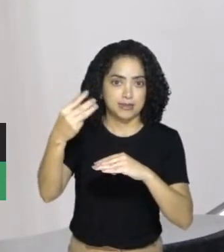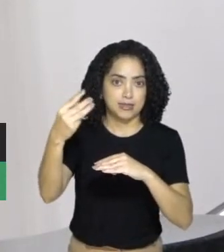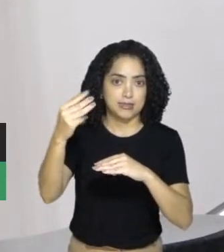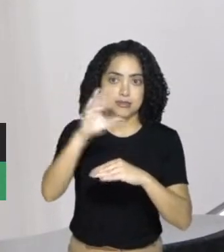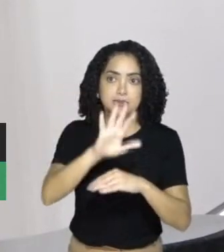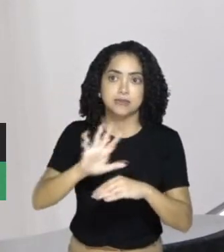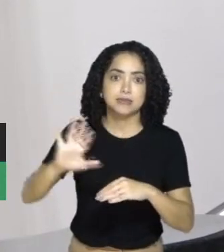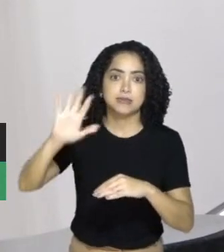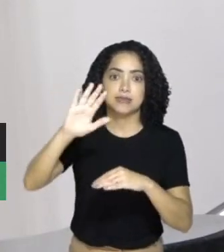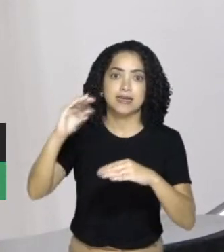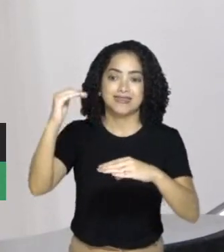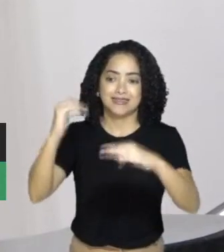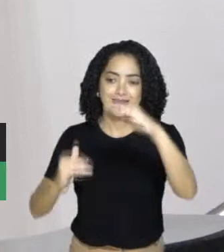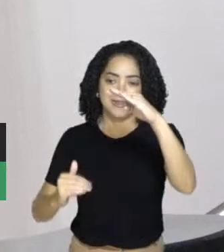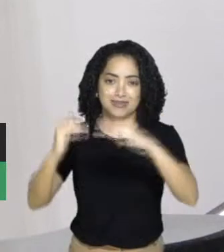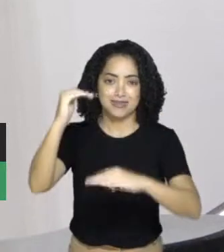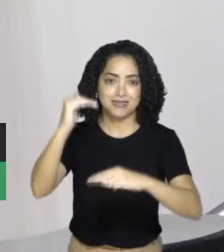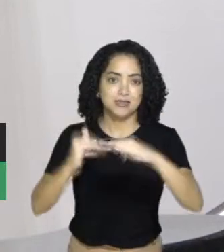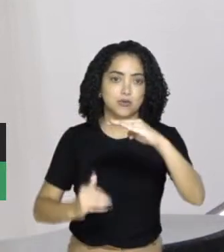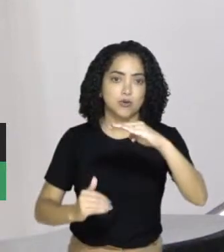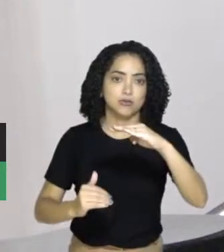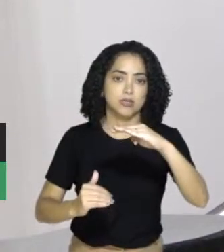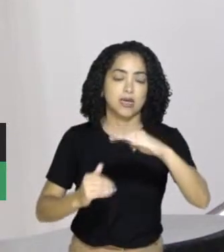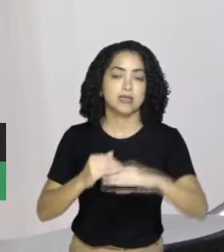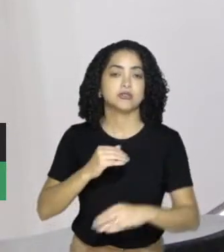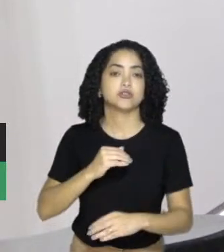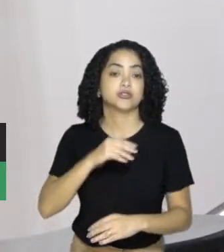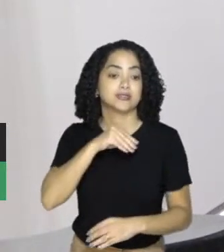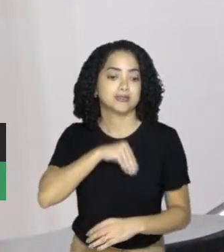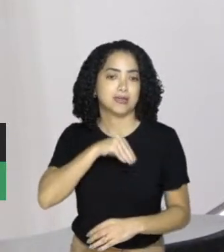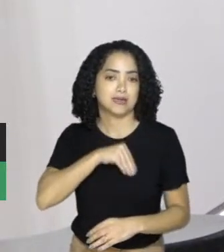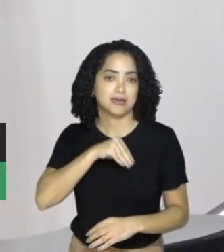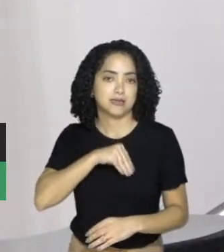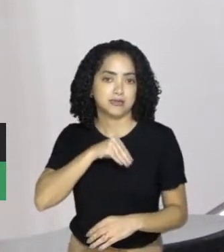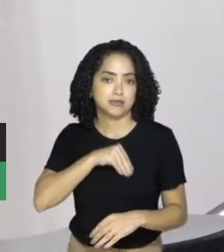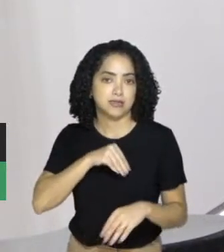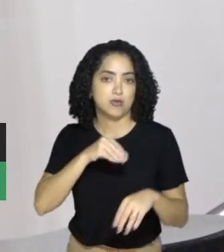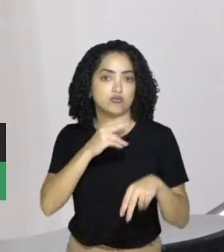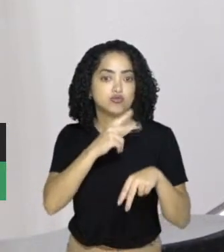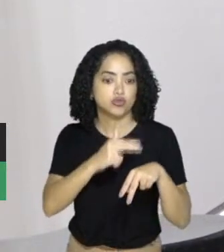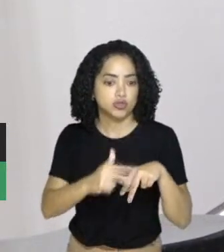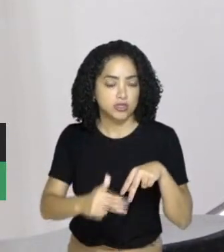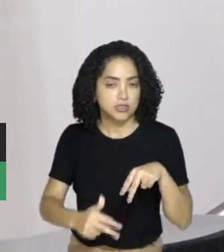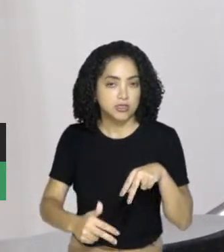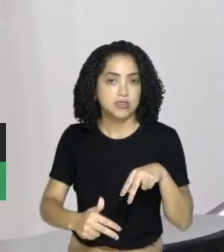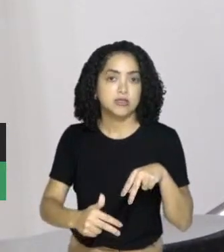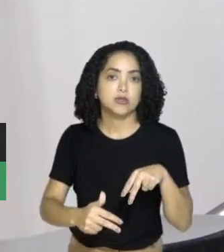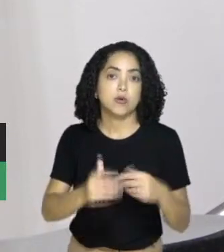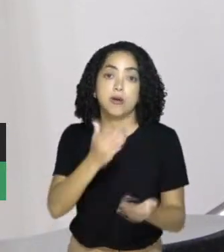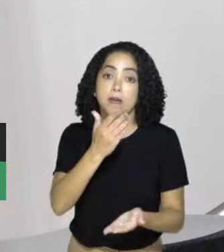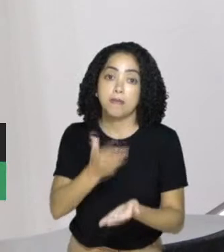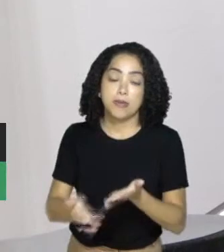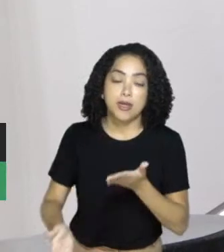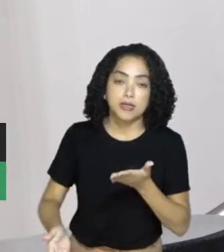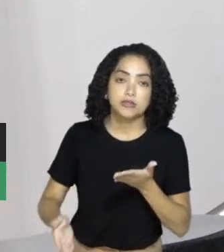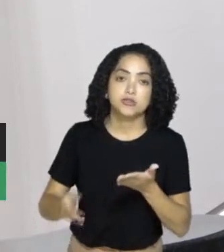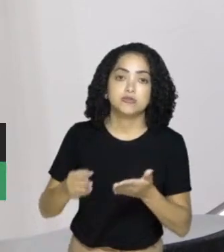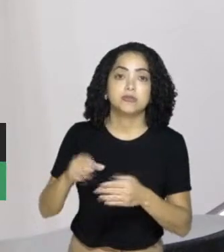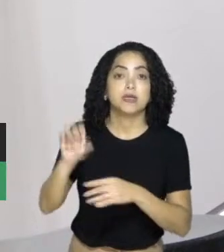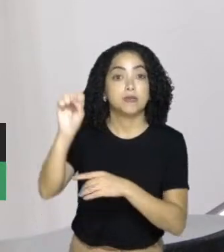desigualdade salarial de gênero. só perde para o Mato Grosso do Sul e para o Rio Grande do Sul,